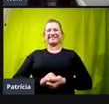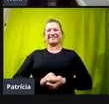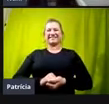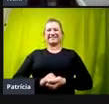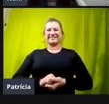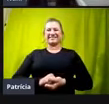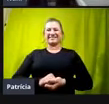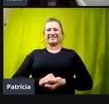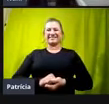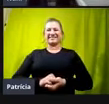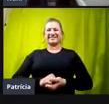Tchau. Tchau.